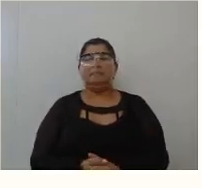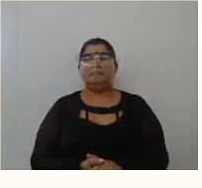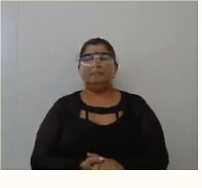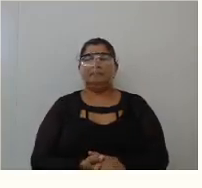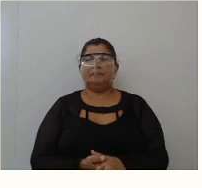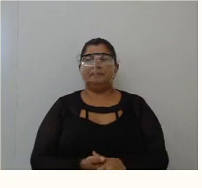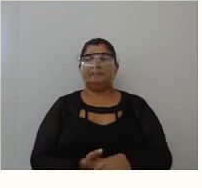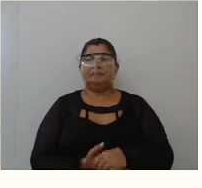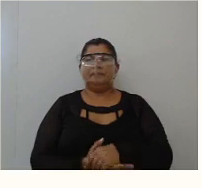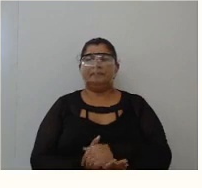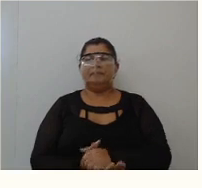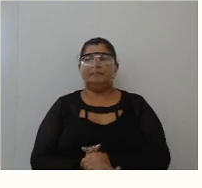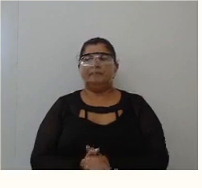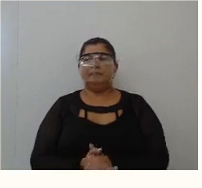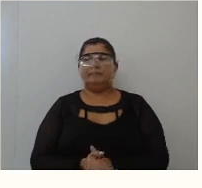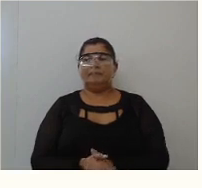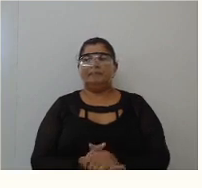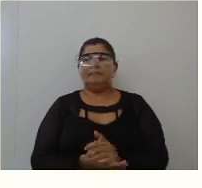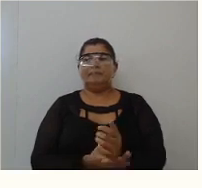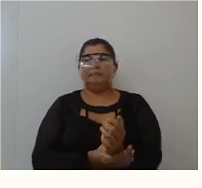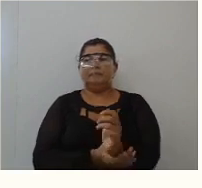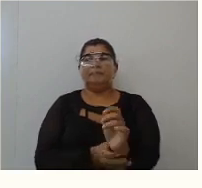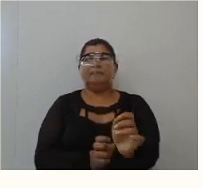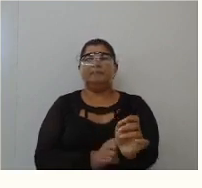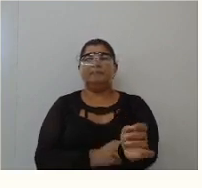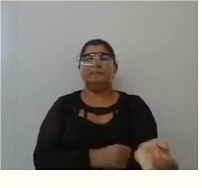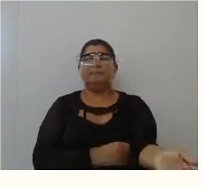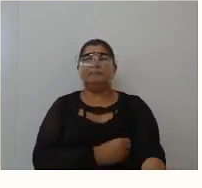Colocar um exemplo aqui para vocês.